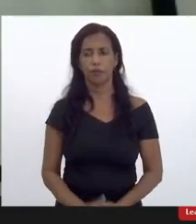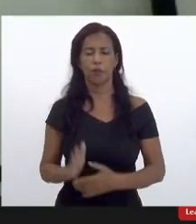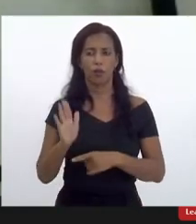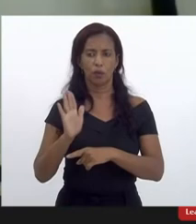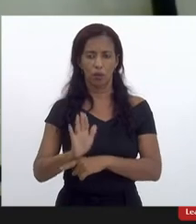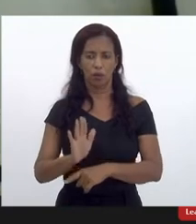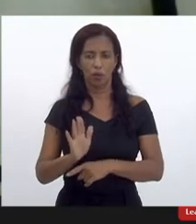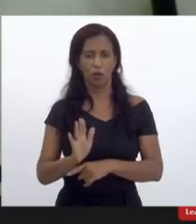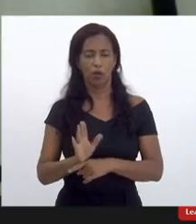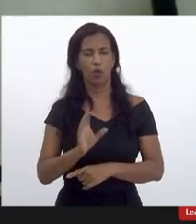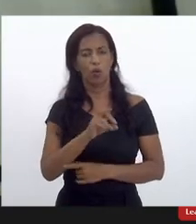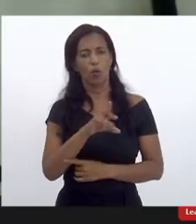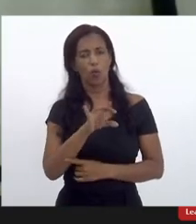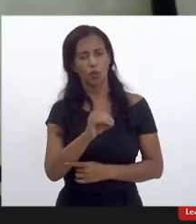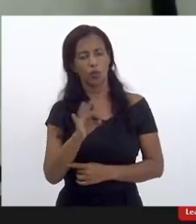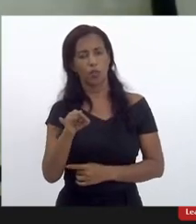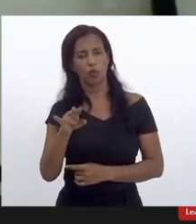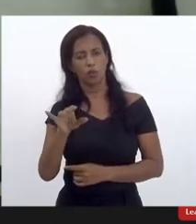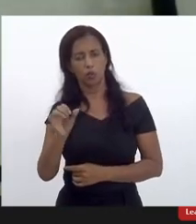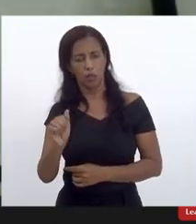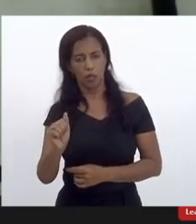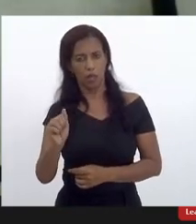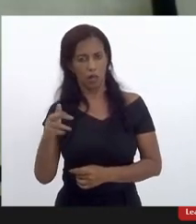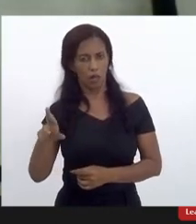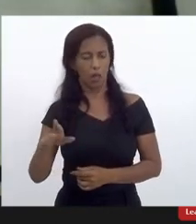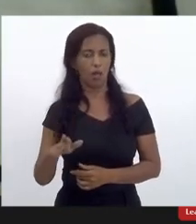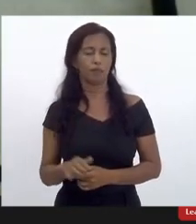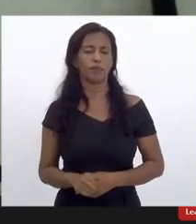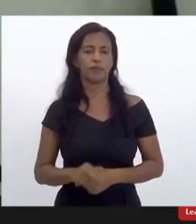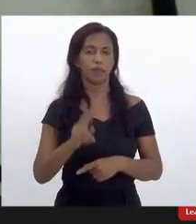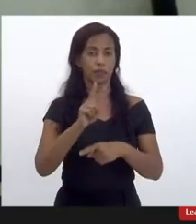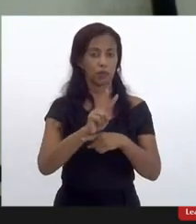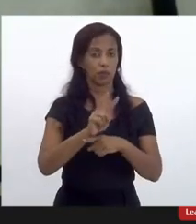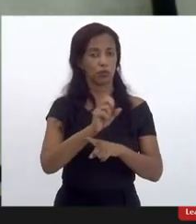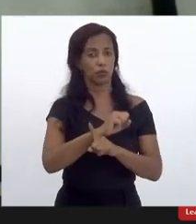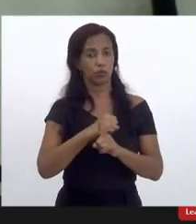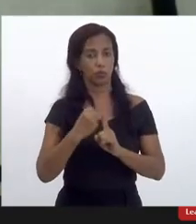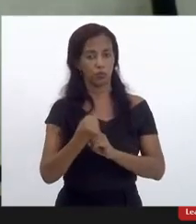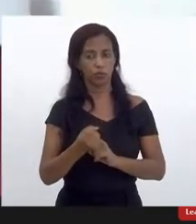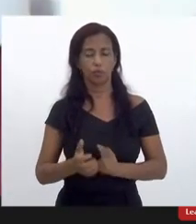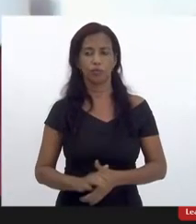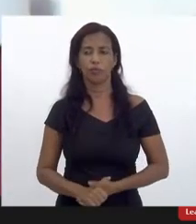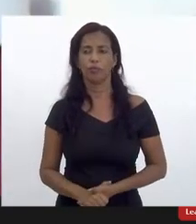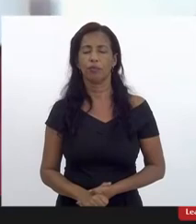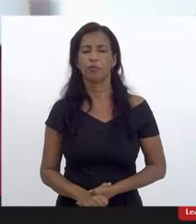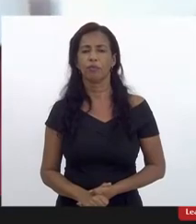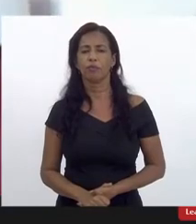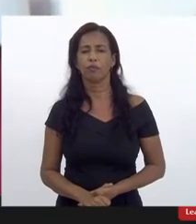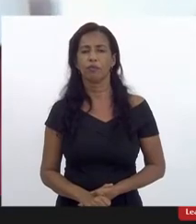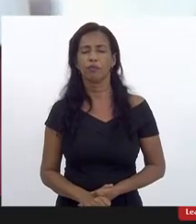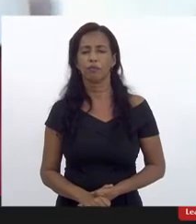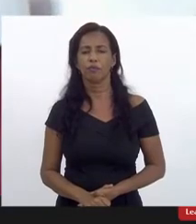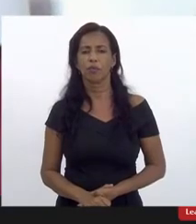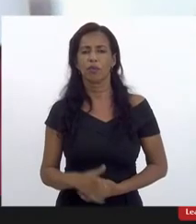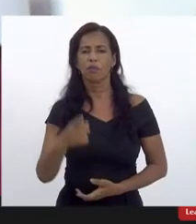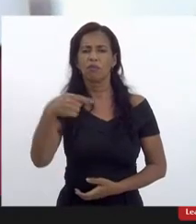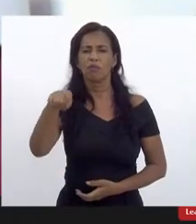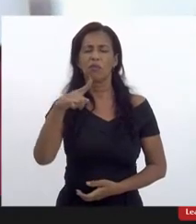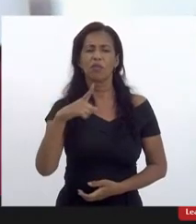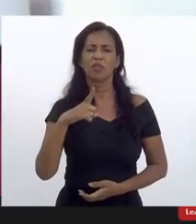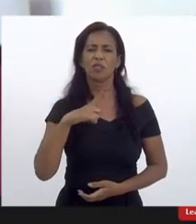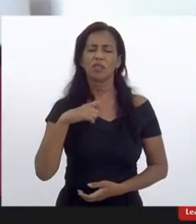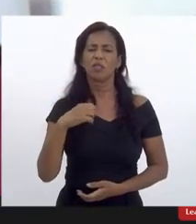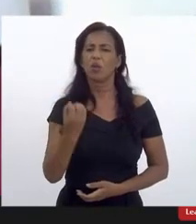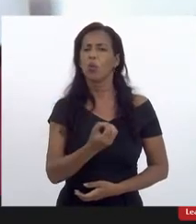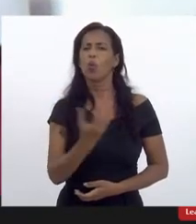do Conselho Tutelar e do Serviço Social da FAETEC. Vocês têm uma estatística sobre isso? Vocês sabem